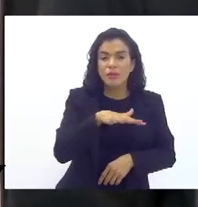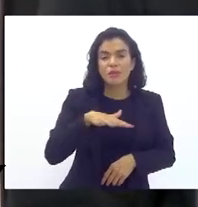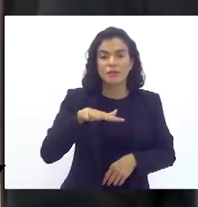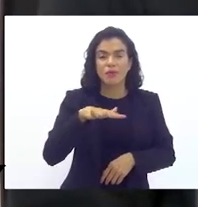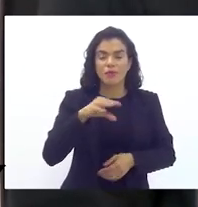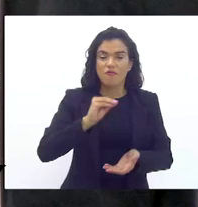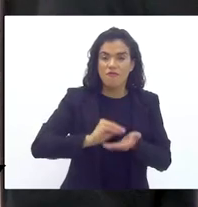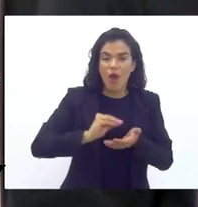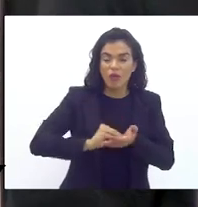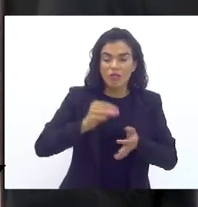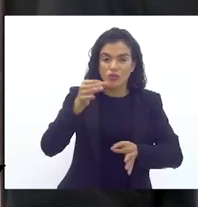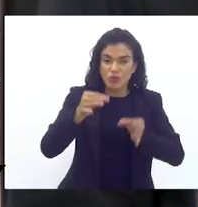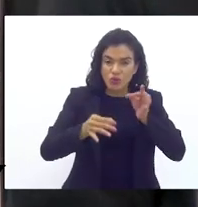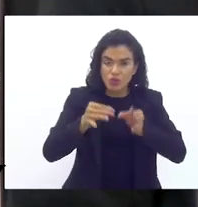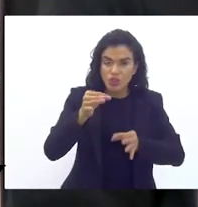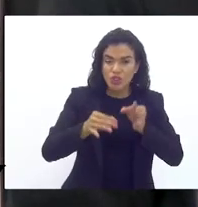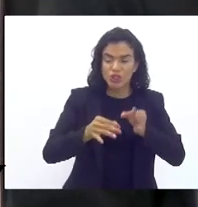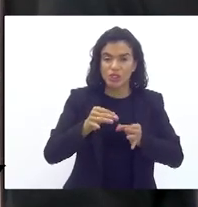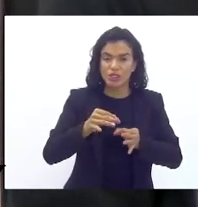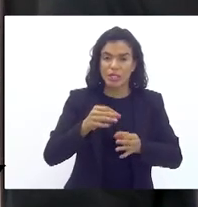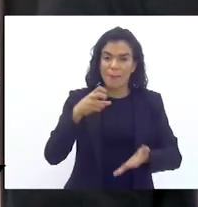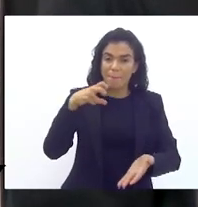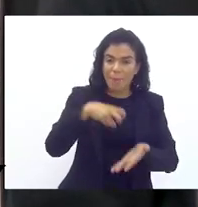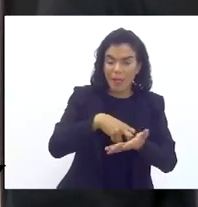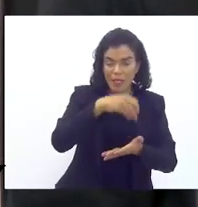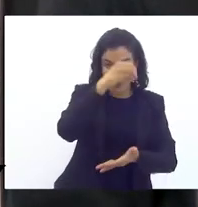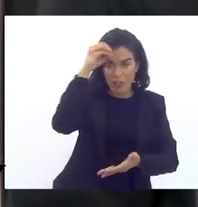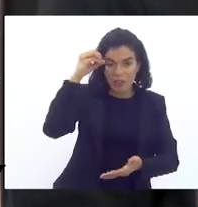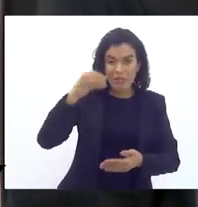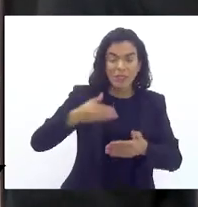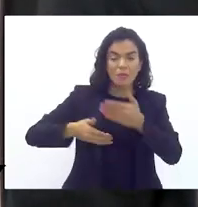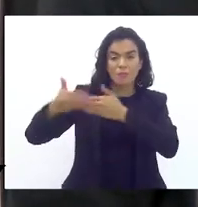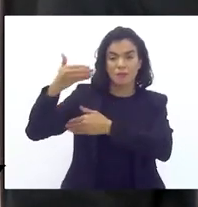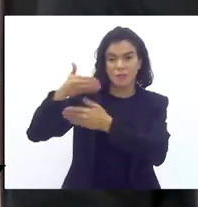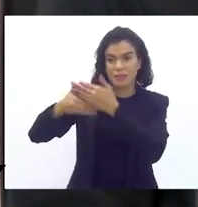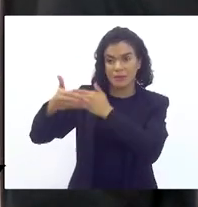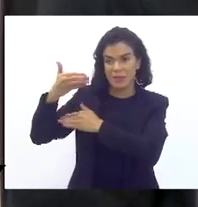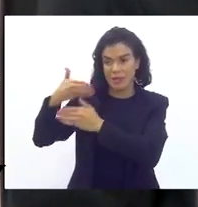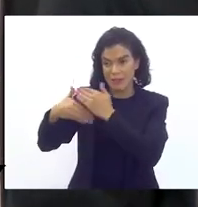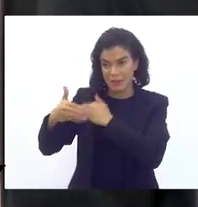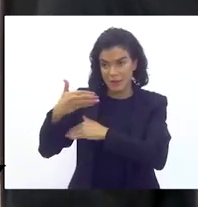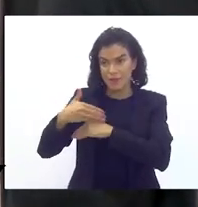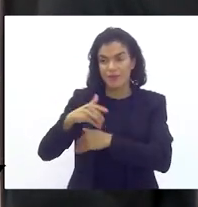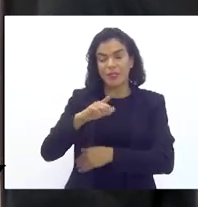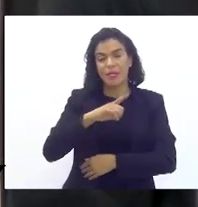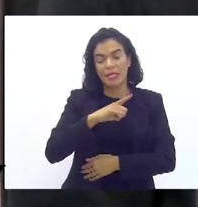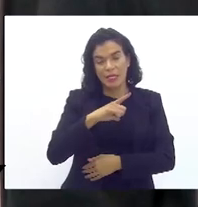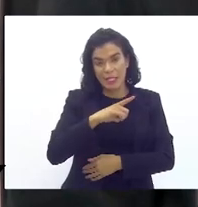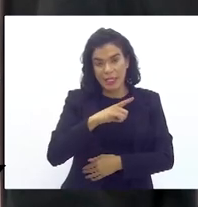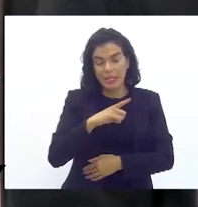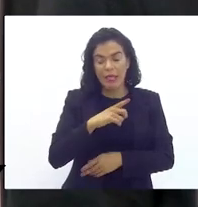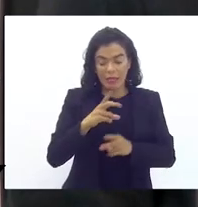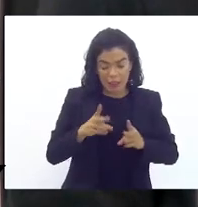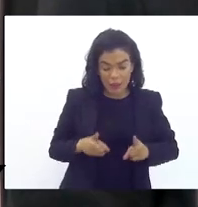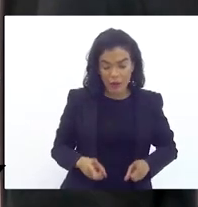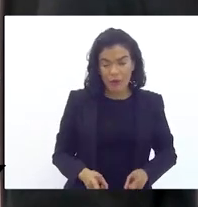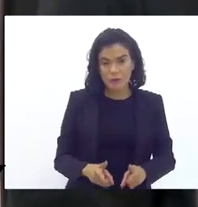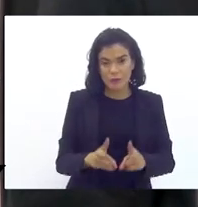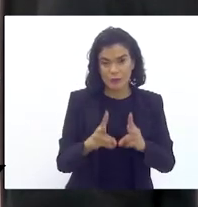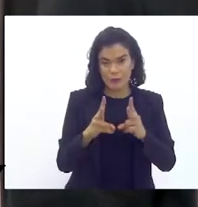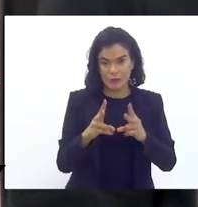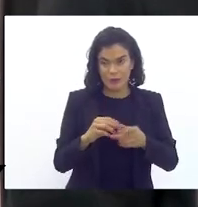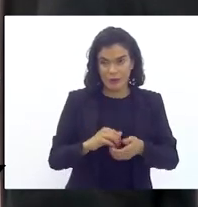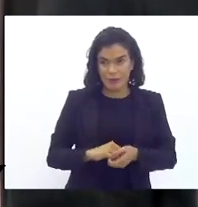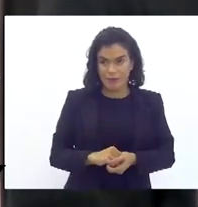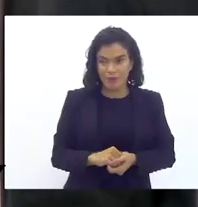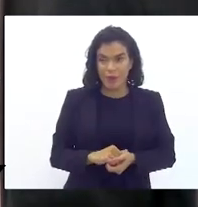que a gente não tem de Investigações em curso é que tem ainda esse viés e porque quando